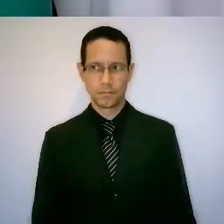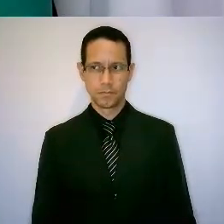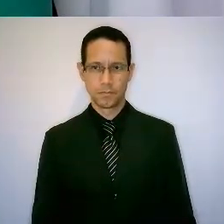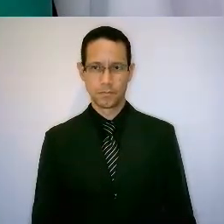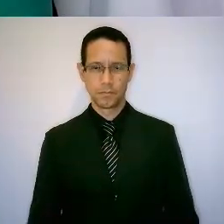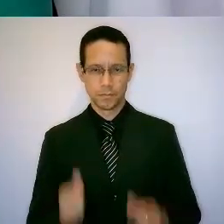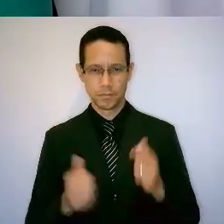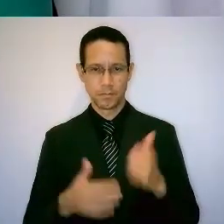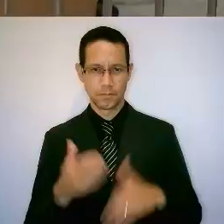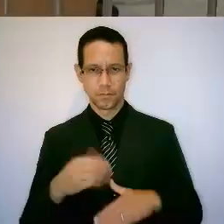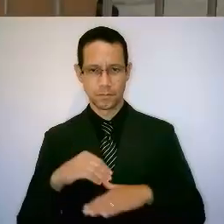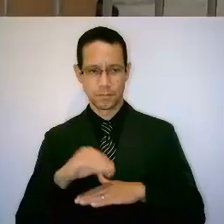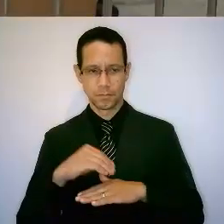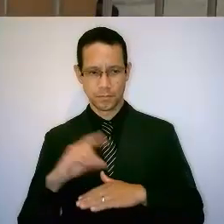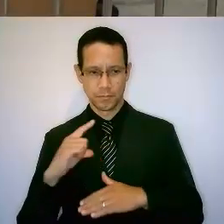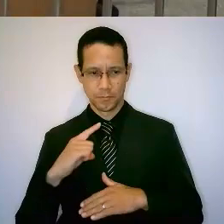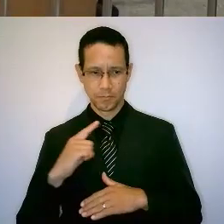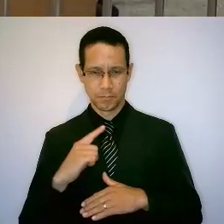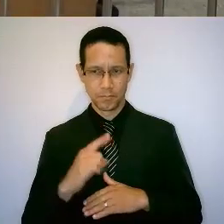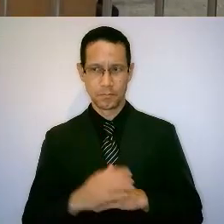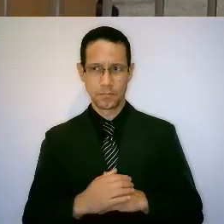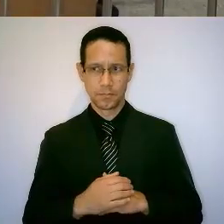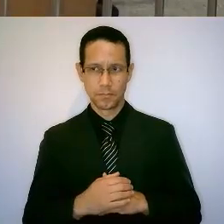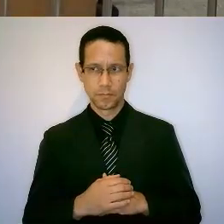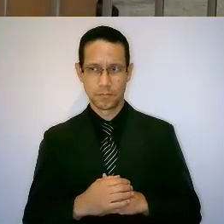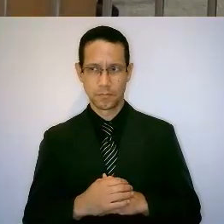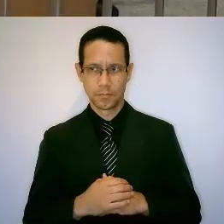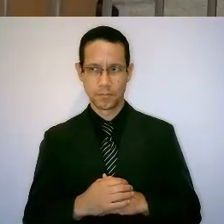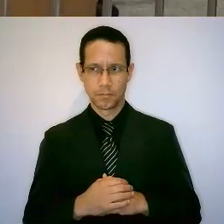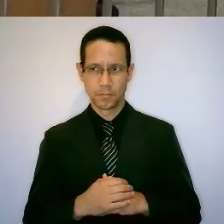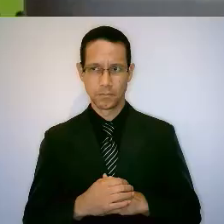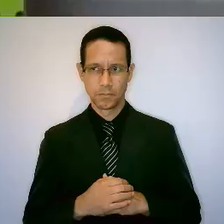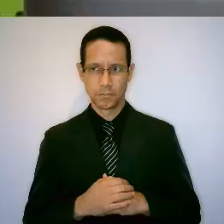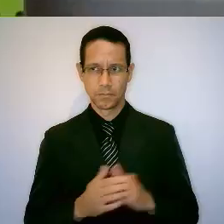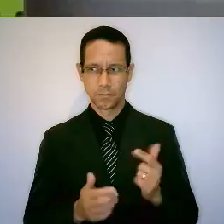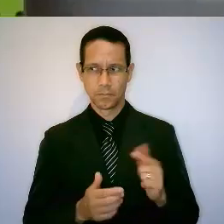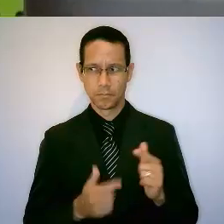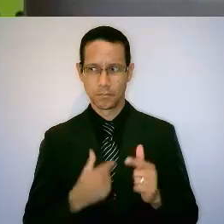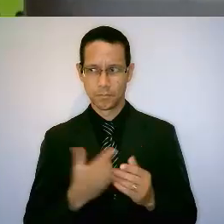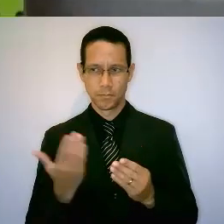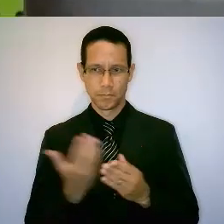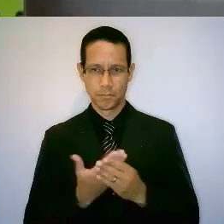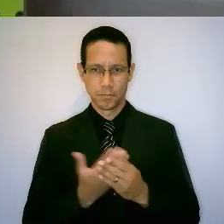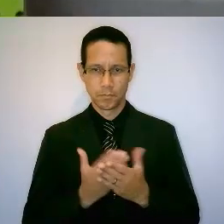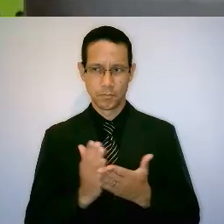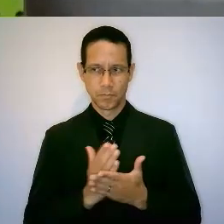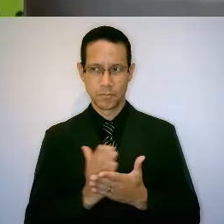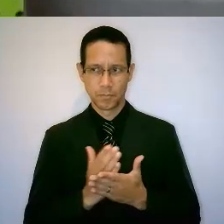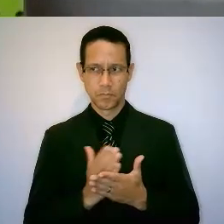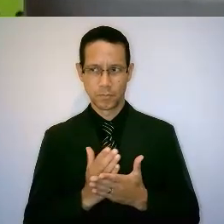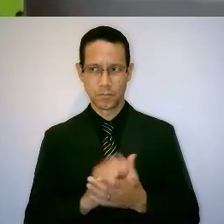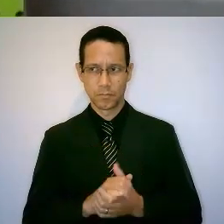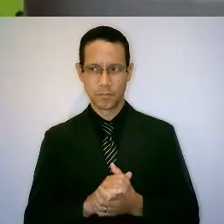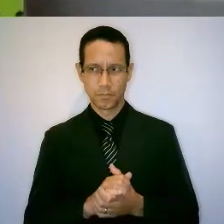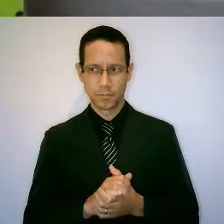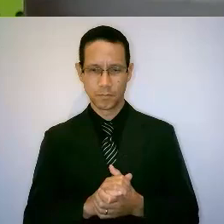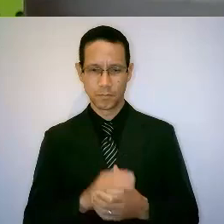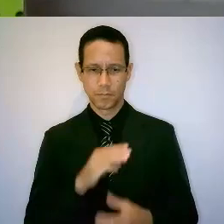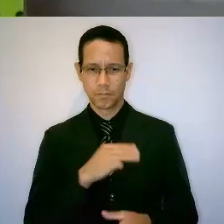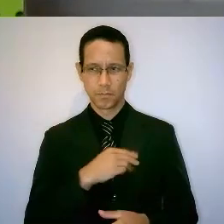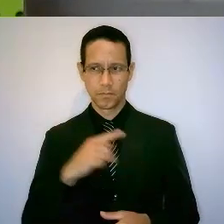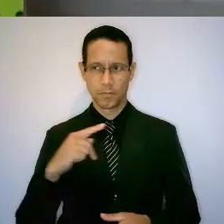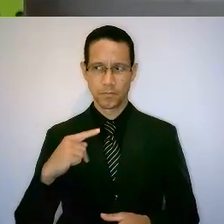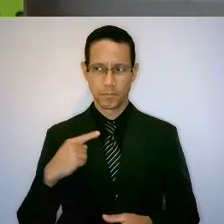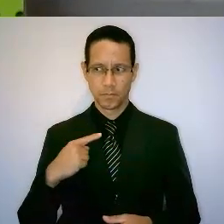alguma observação Doutor Ricardo tem alguns processos que eu vou pedir para aparecer oral do Ministério Público tanto que todos eles